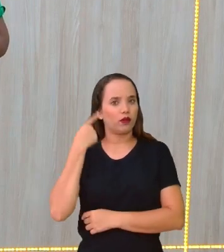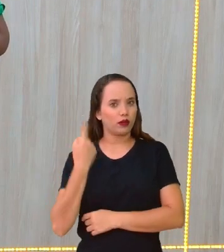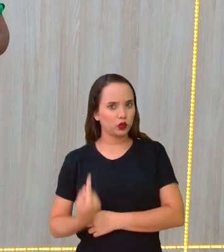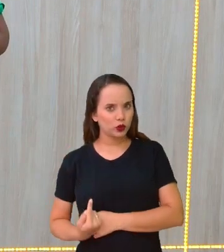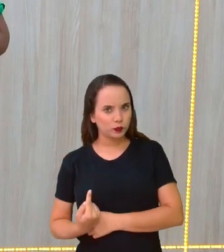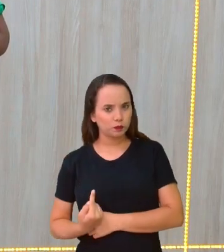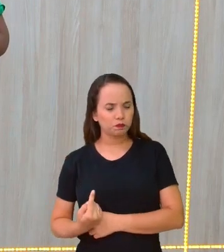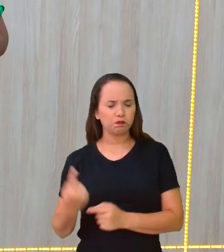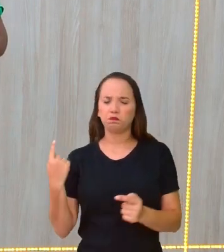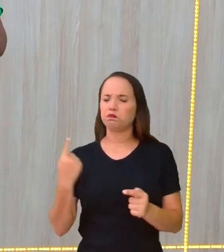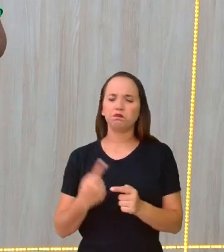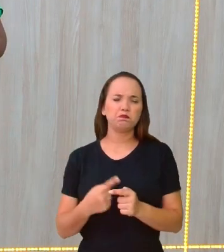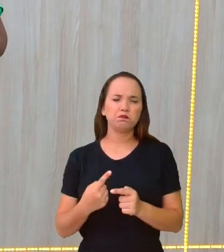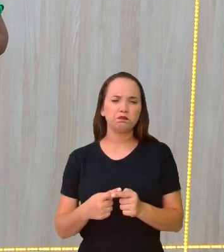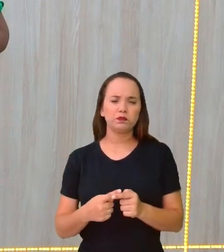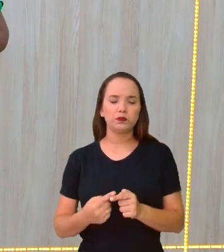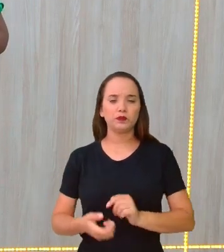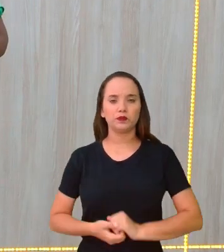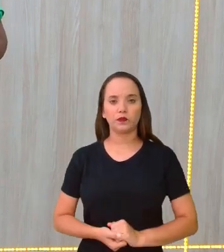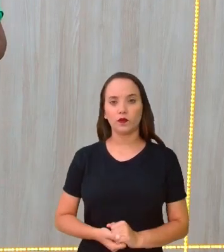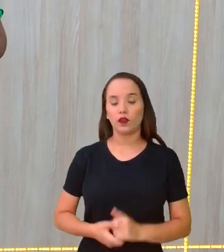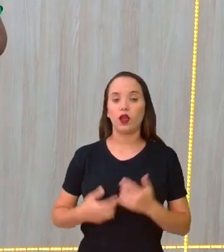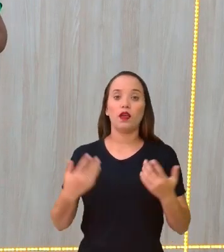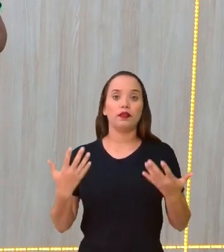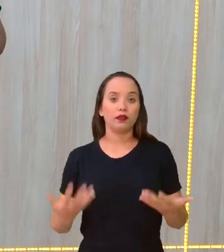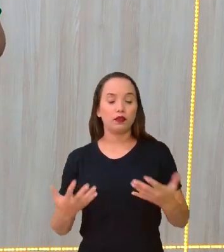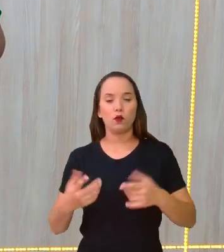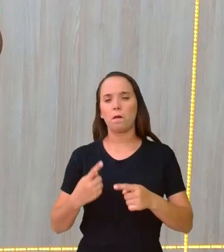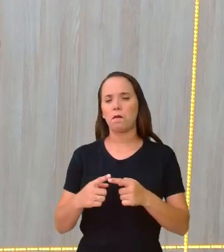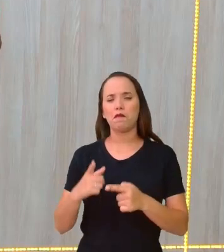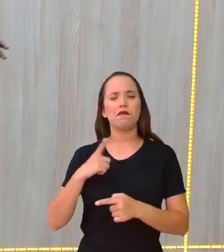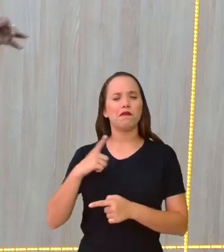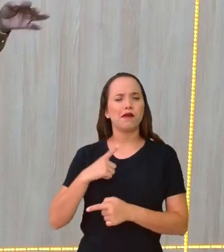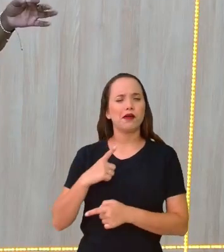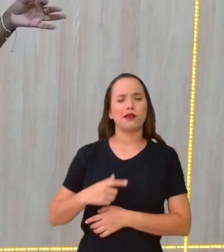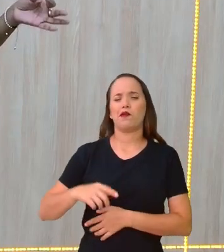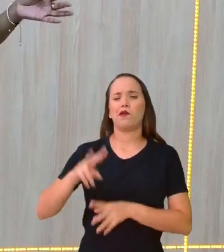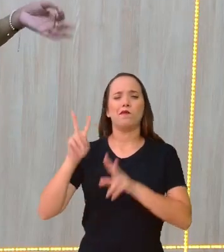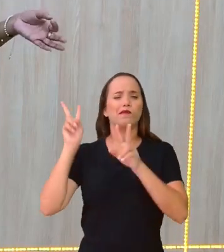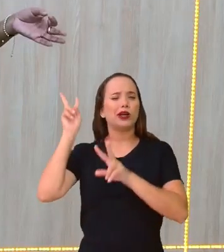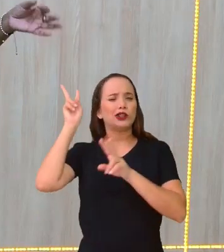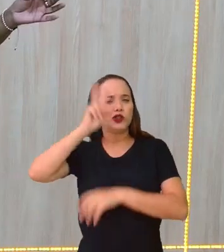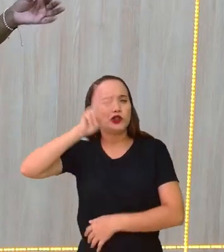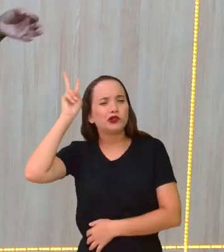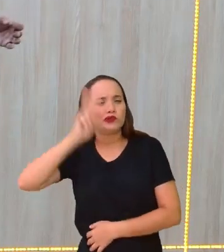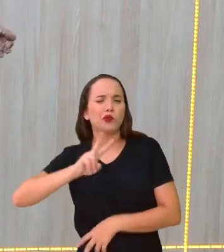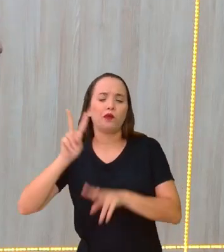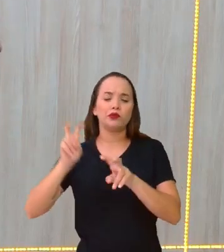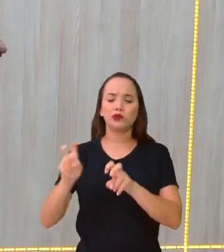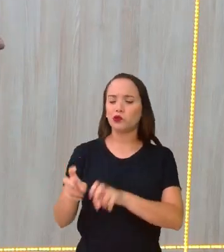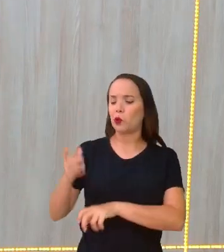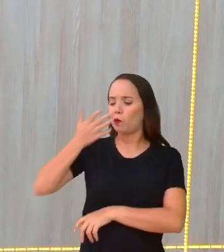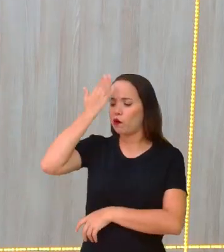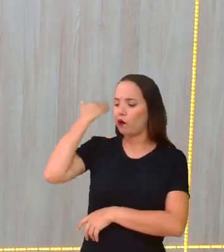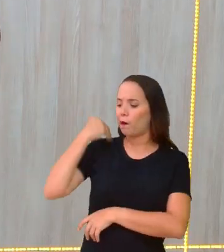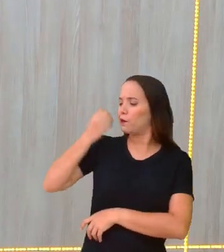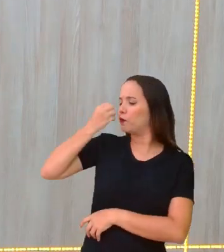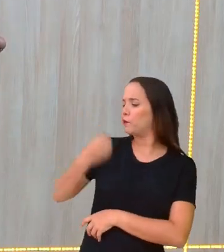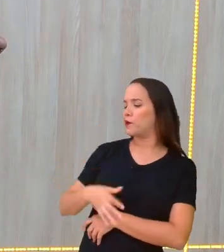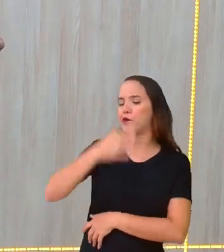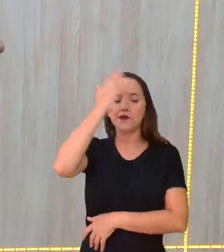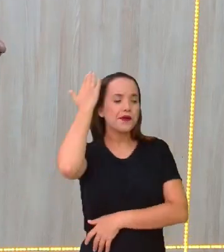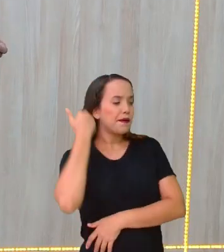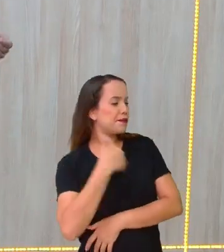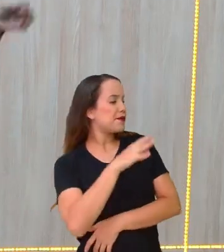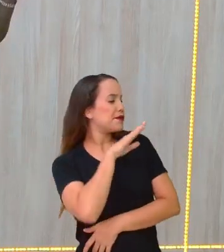Por quê? Porque essa história de cabelo bom, cabelo ruim é uma violência. Se você não sabe, está sabendo agora. Seu